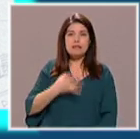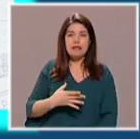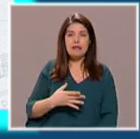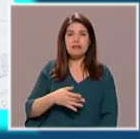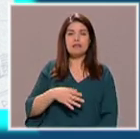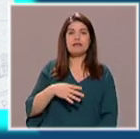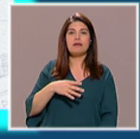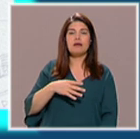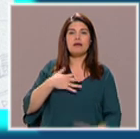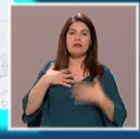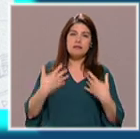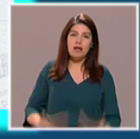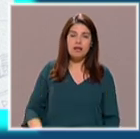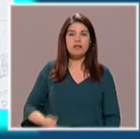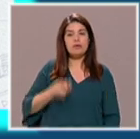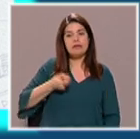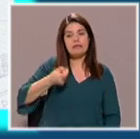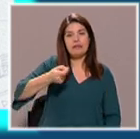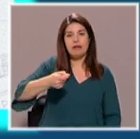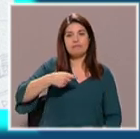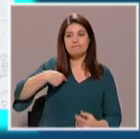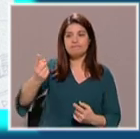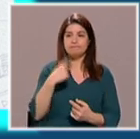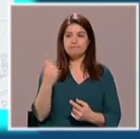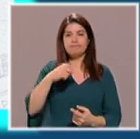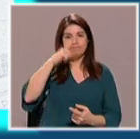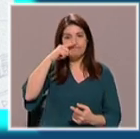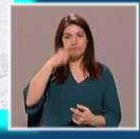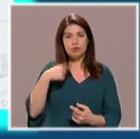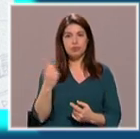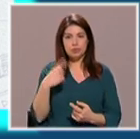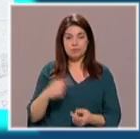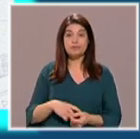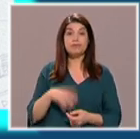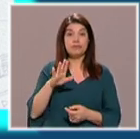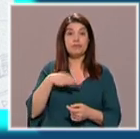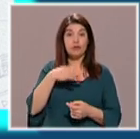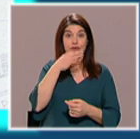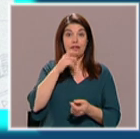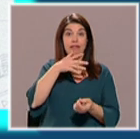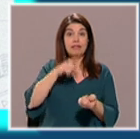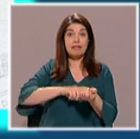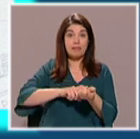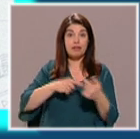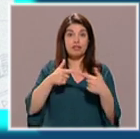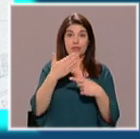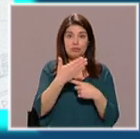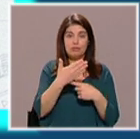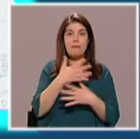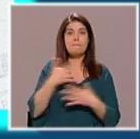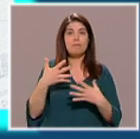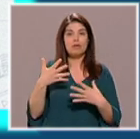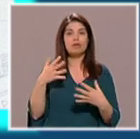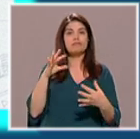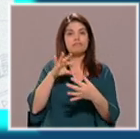micções frequentes. Como referi quando falei da diabetes do tipo 1, esta diabetes está associada maioritariamente